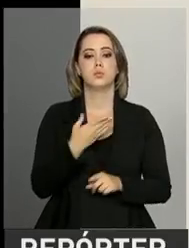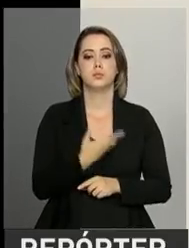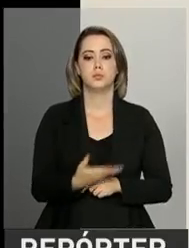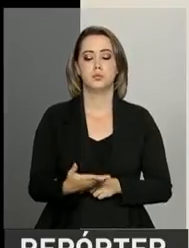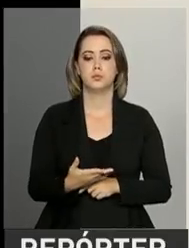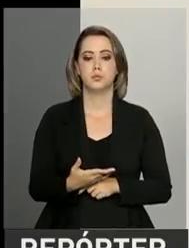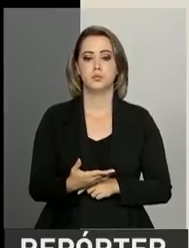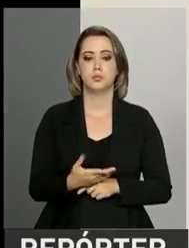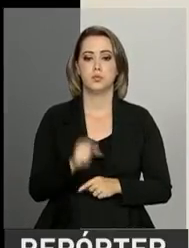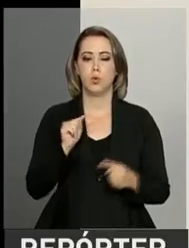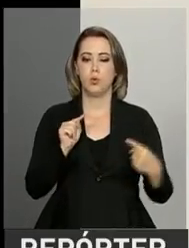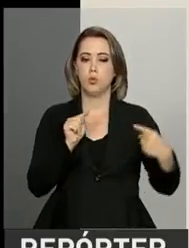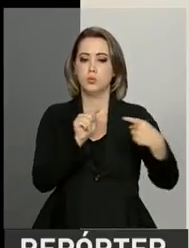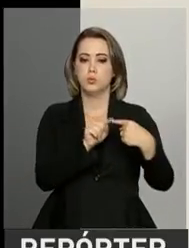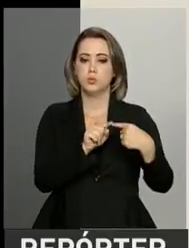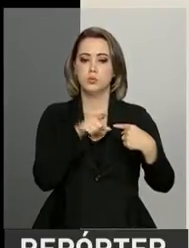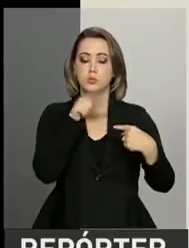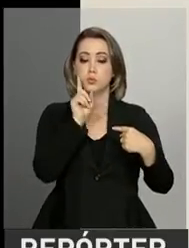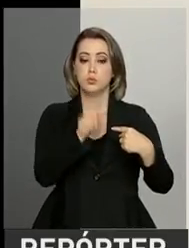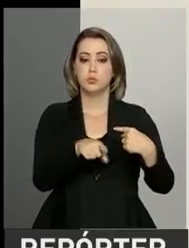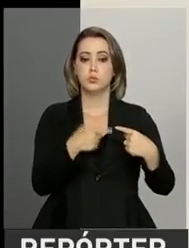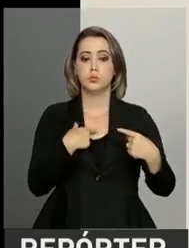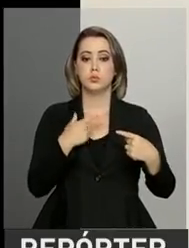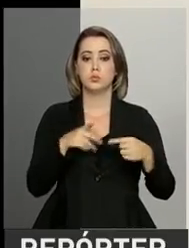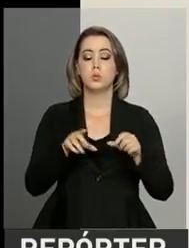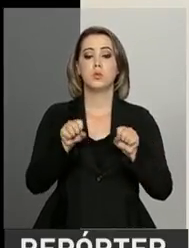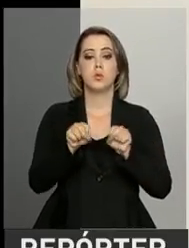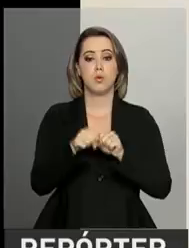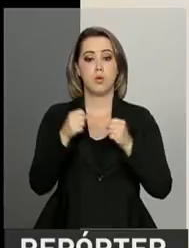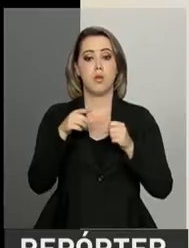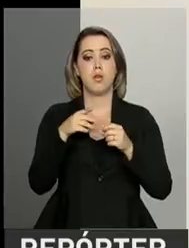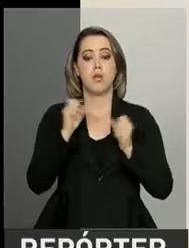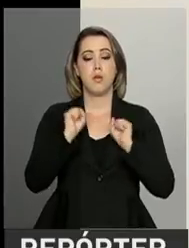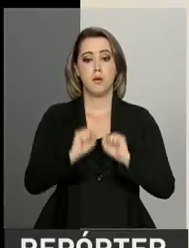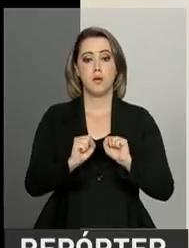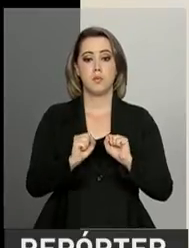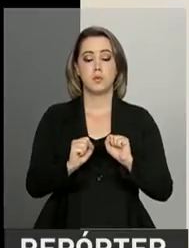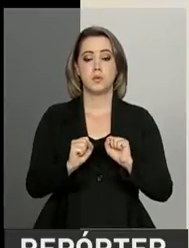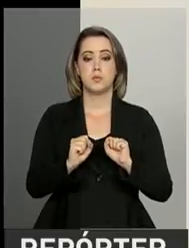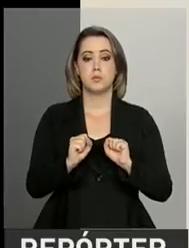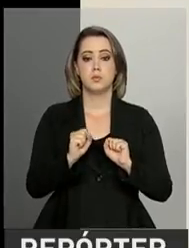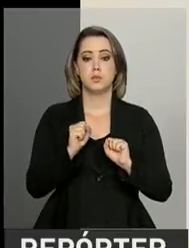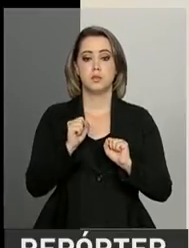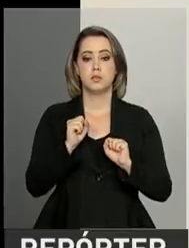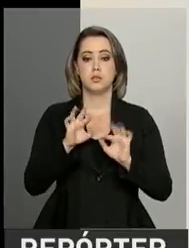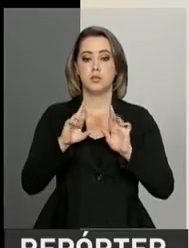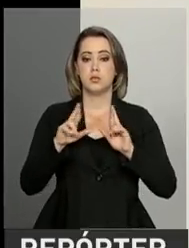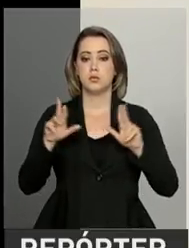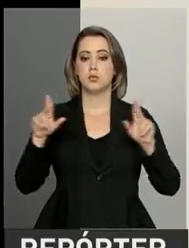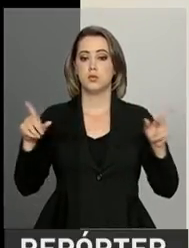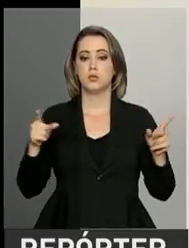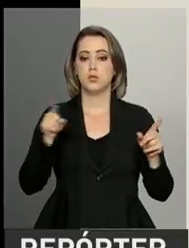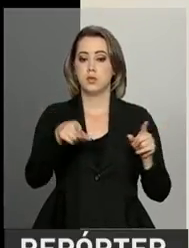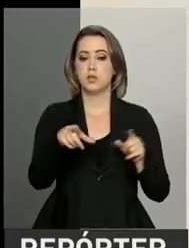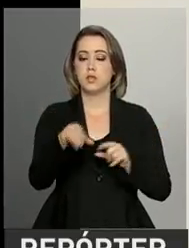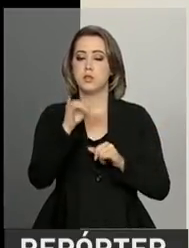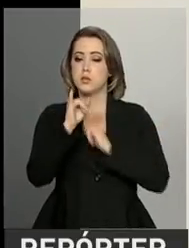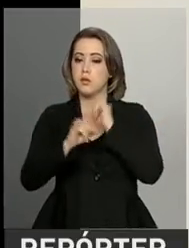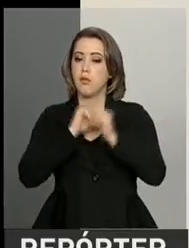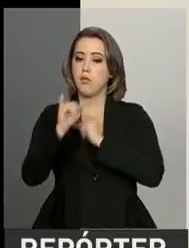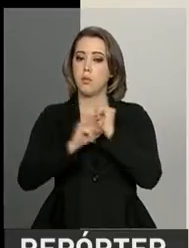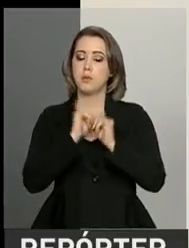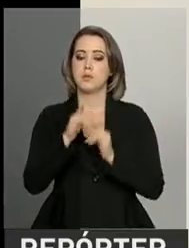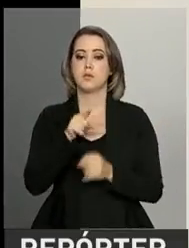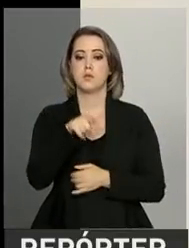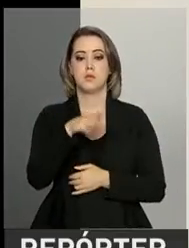O grande foco dessa ferramenta é a flexibilidade que ela oferece para o usuário. Então você